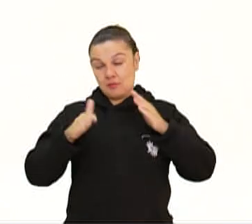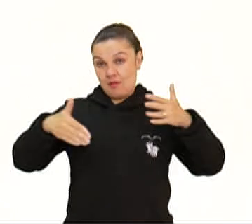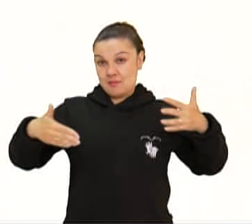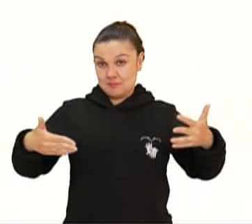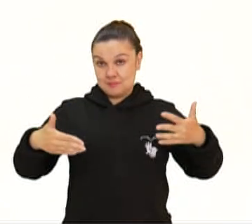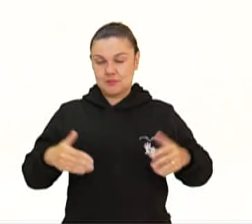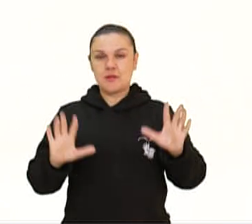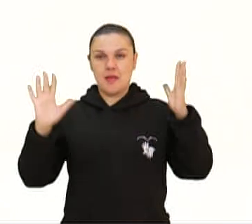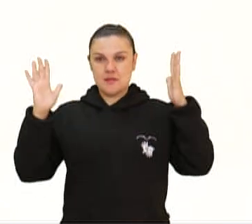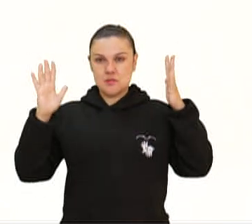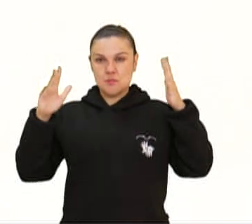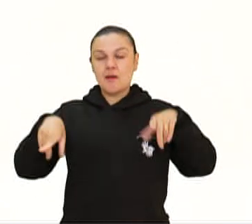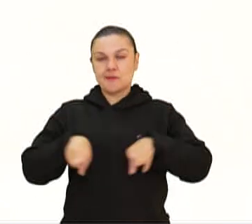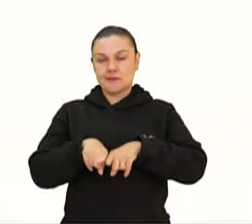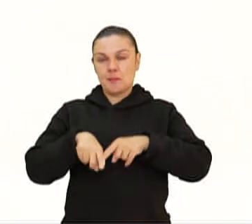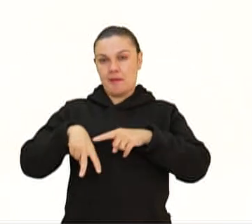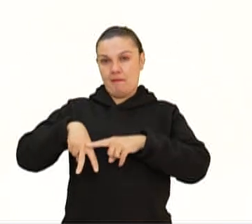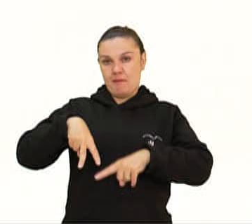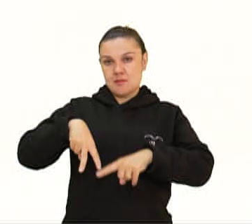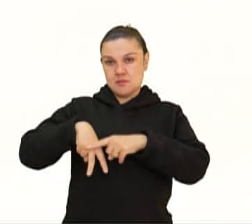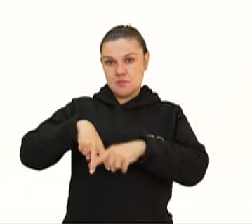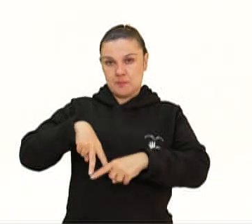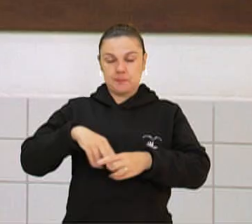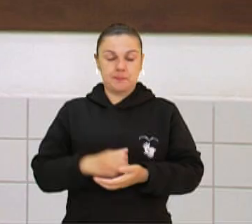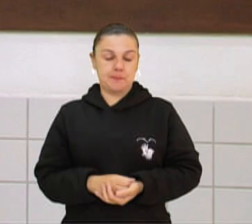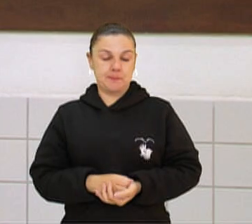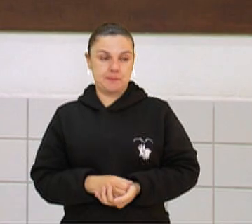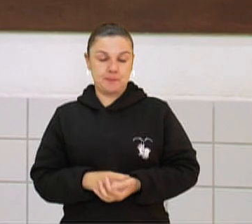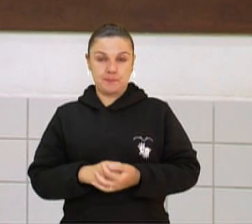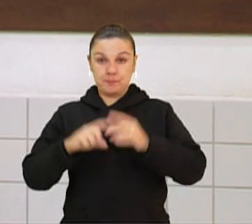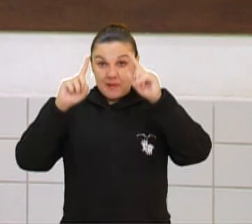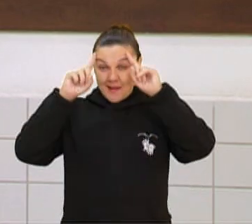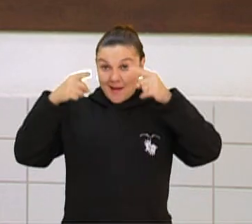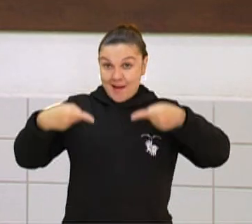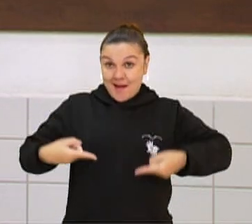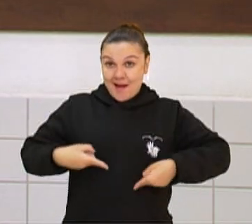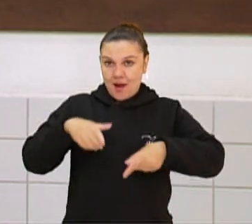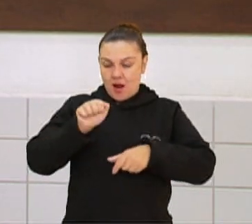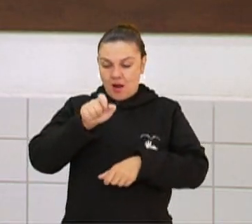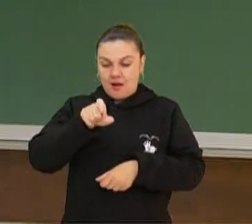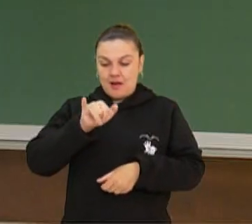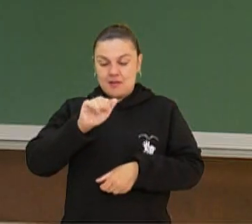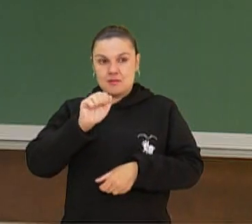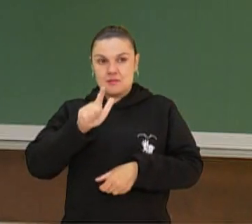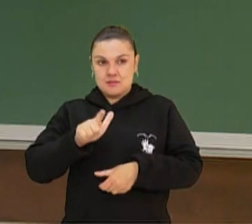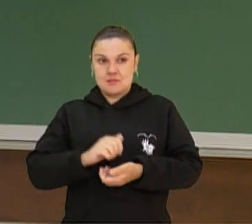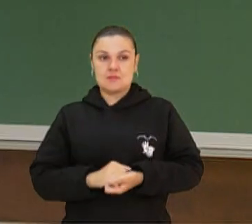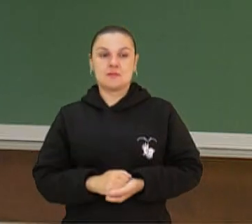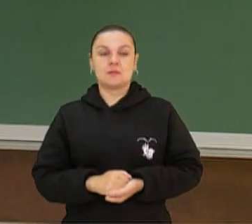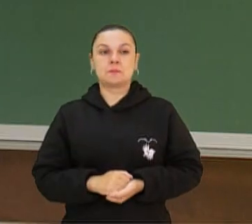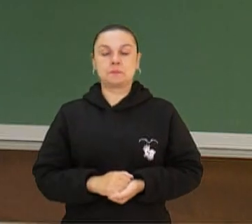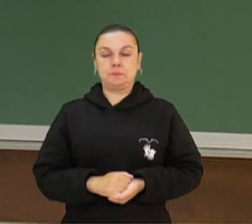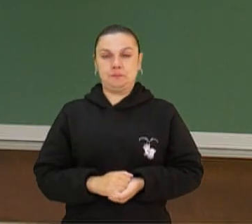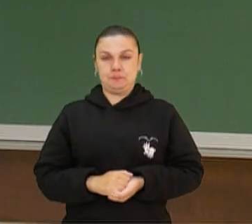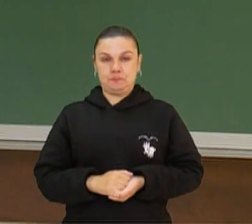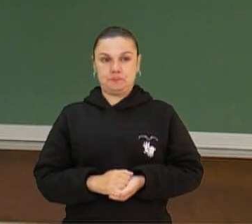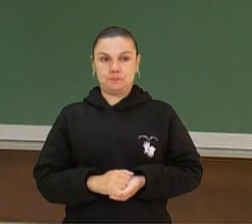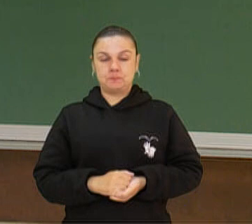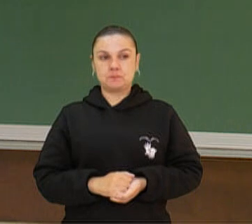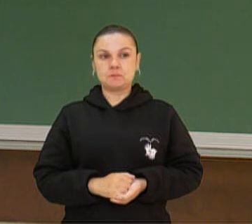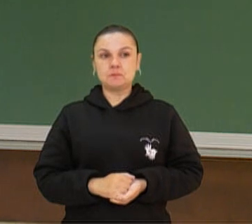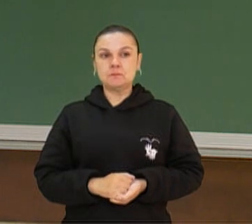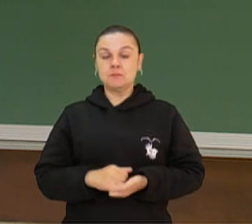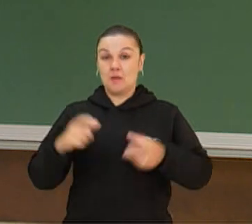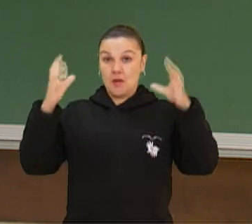lateralizada, que são os braços e as pernas. O esqueleto axial, a gente vai acompanhar aqui no nosso slide, tá?